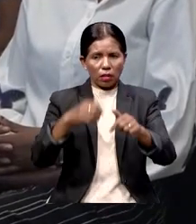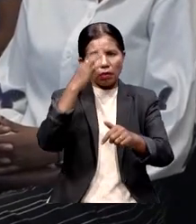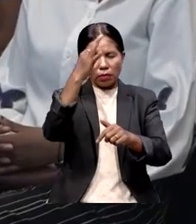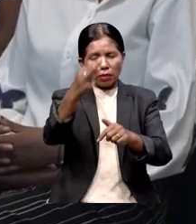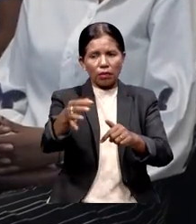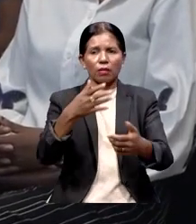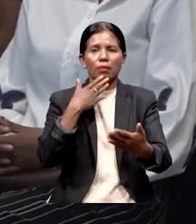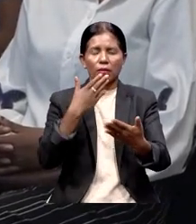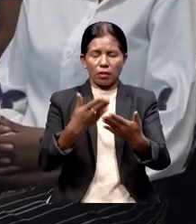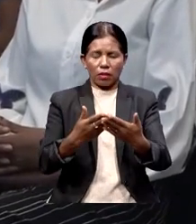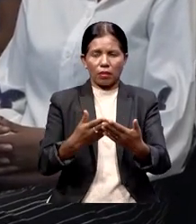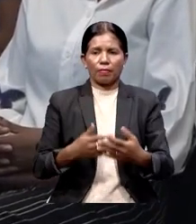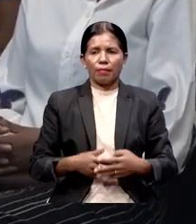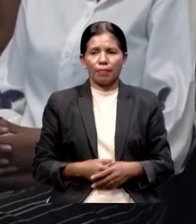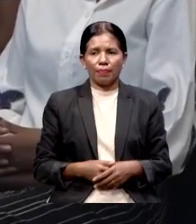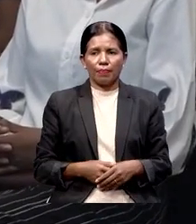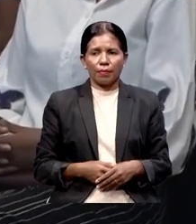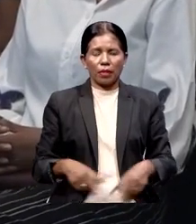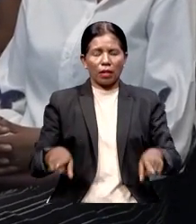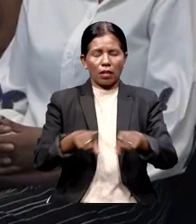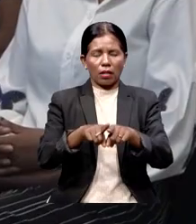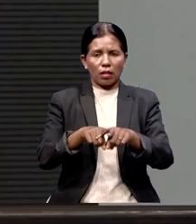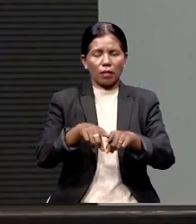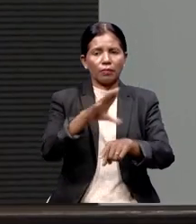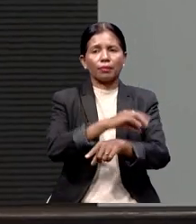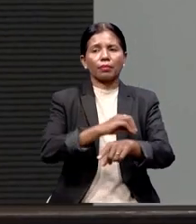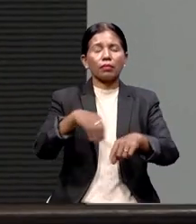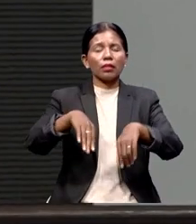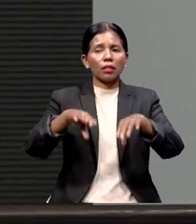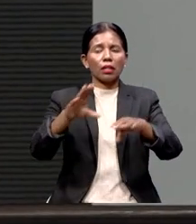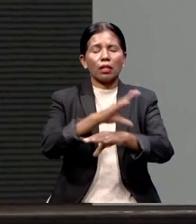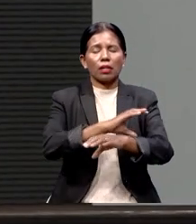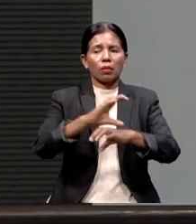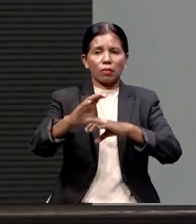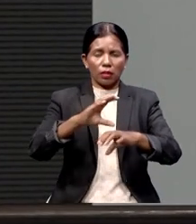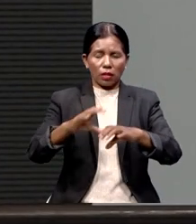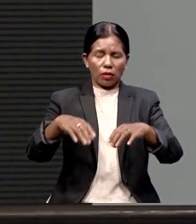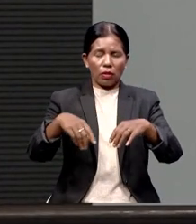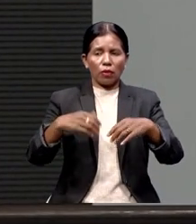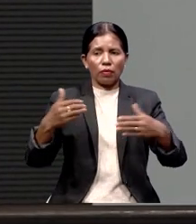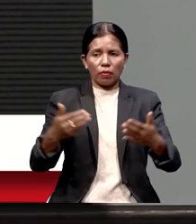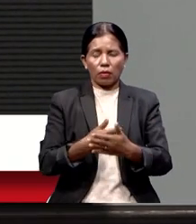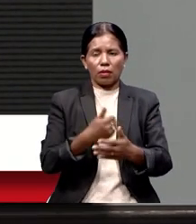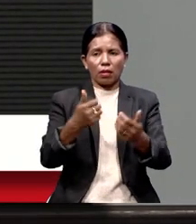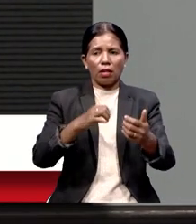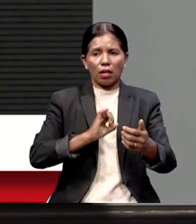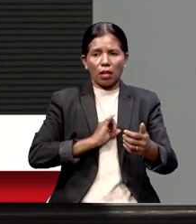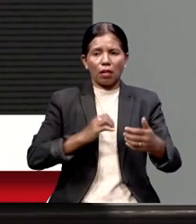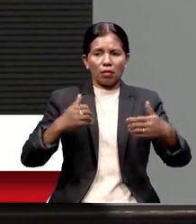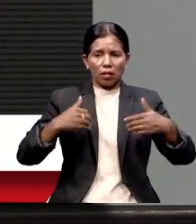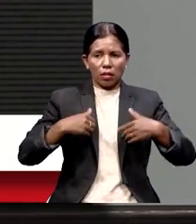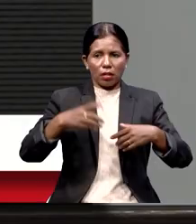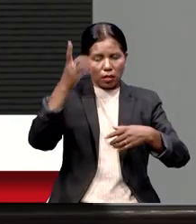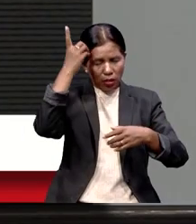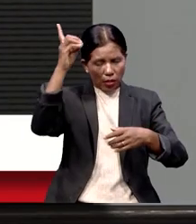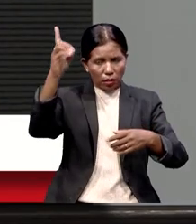ida nebe dia cleo. Nular comissário foi uma autoridade maneira ao ia medida cara que nos transforma a